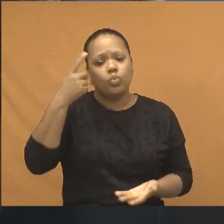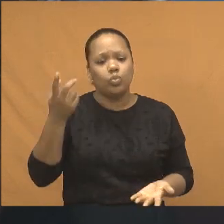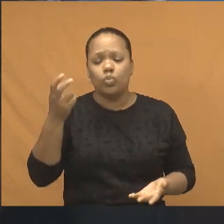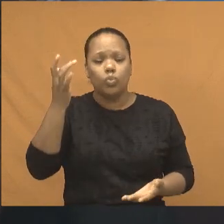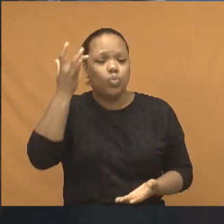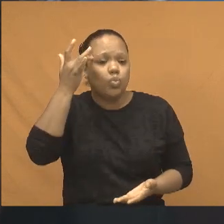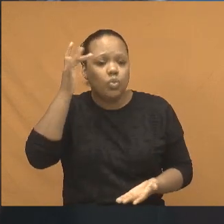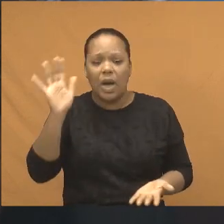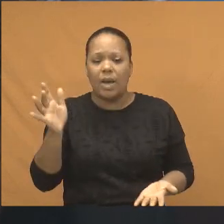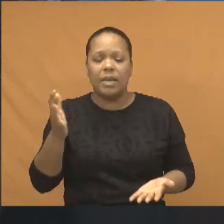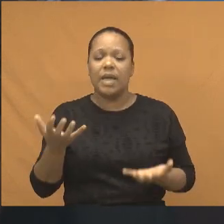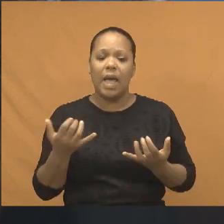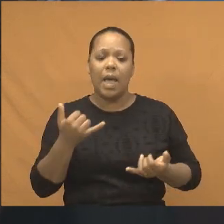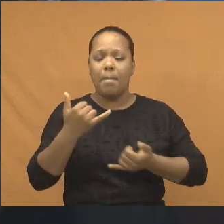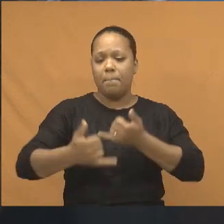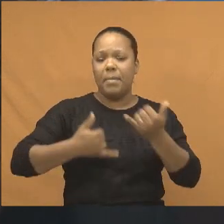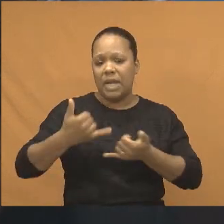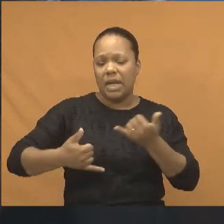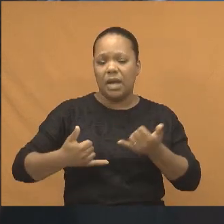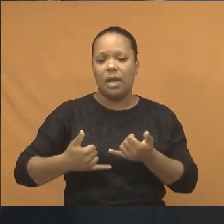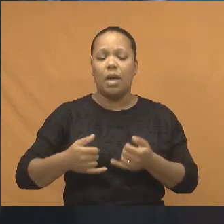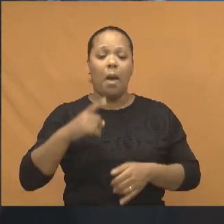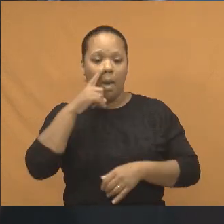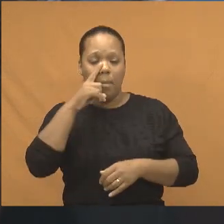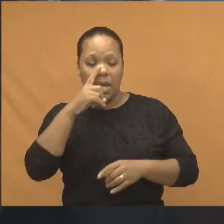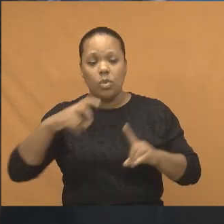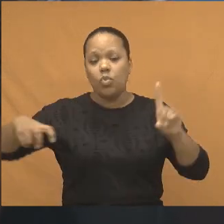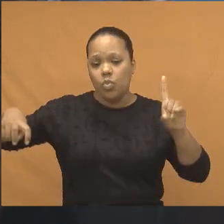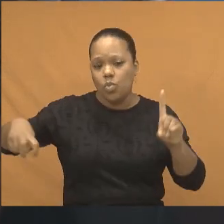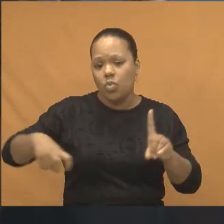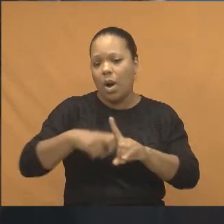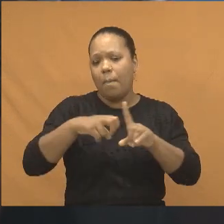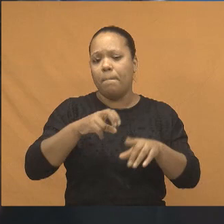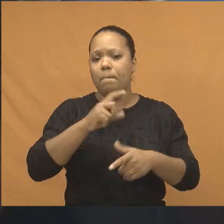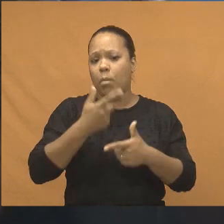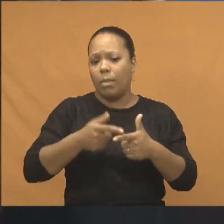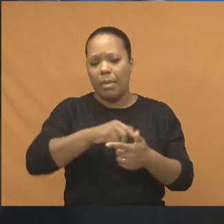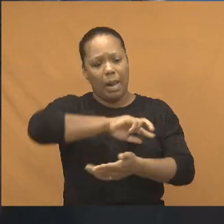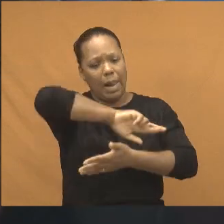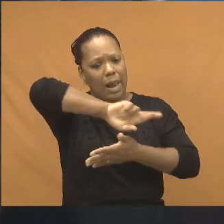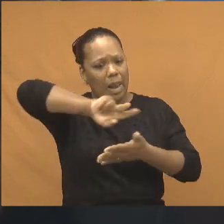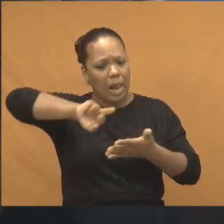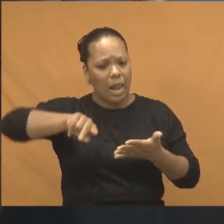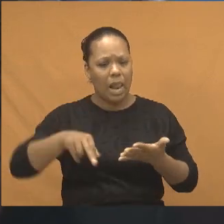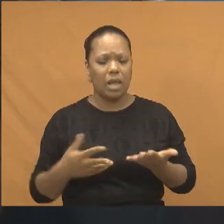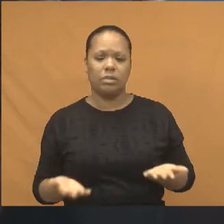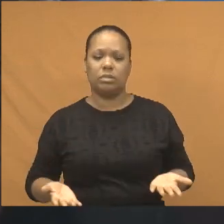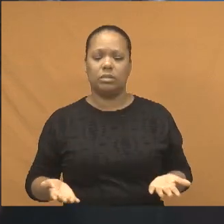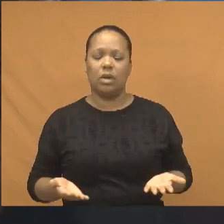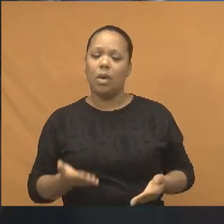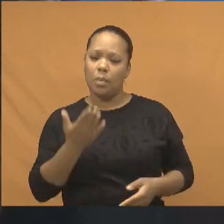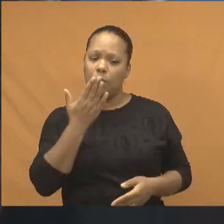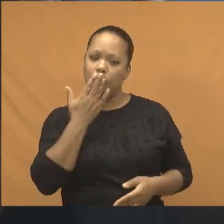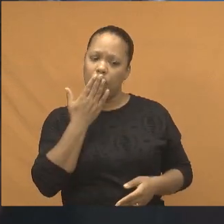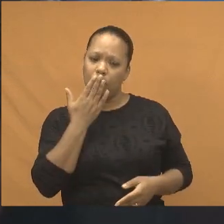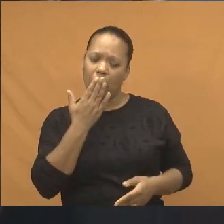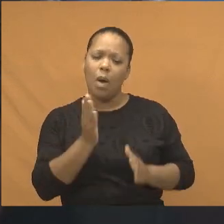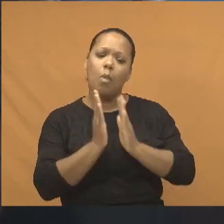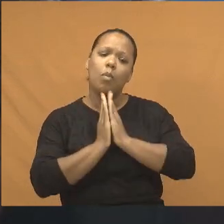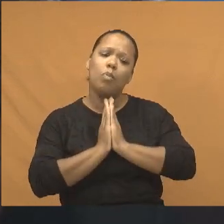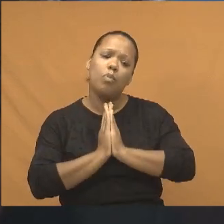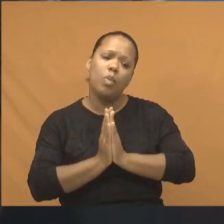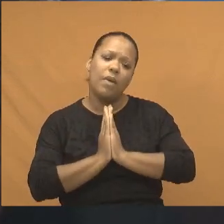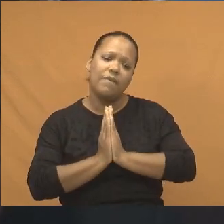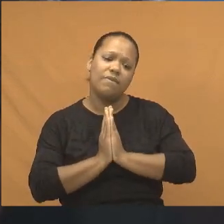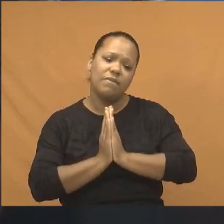rua, quebra a telha, o carro pode bater, pode dar vários problemas nessa situação aí. Peço, olha, por